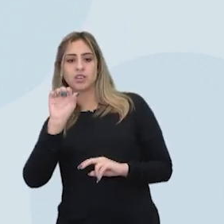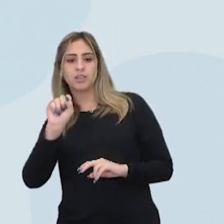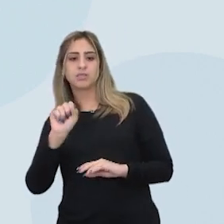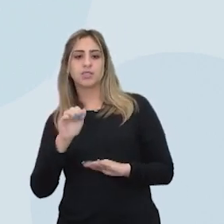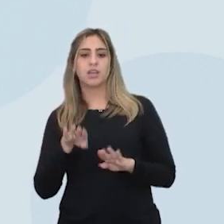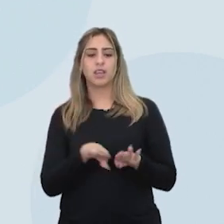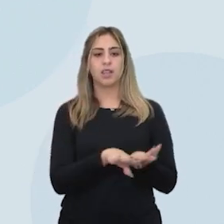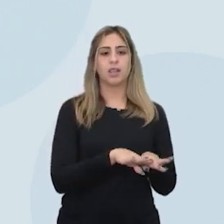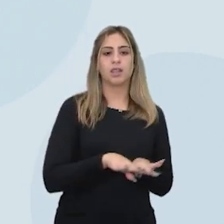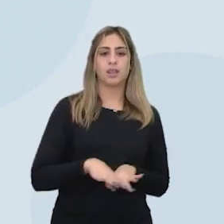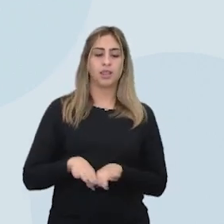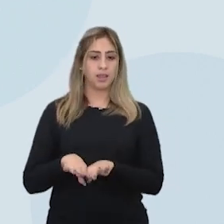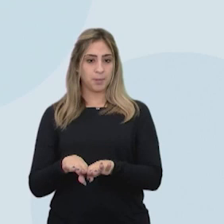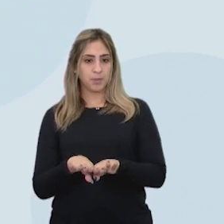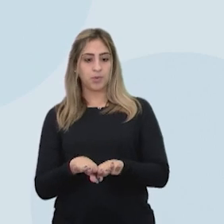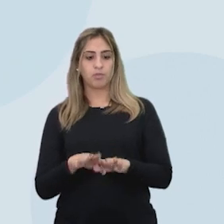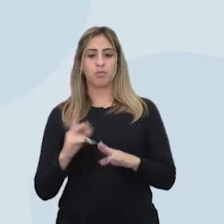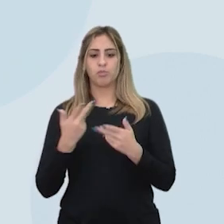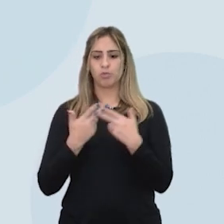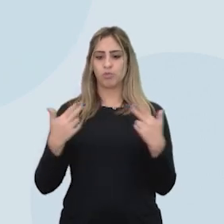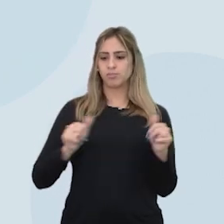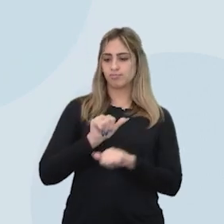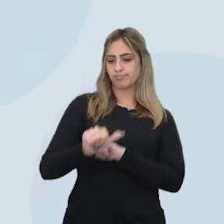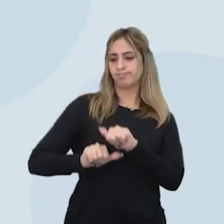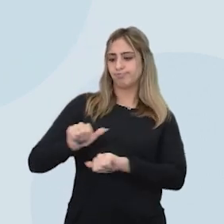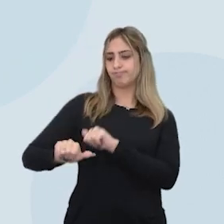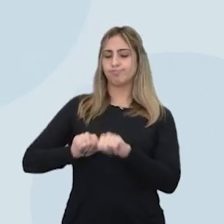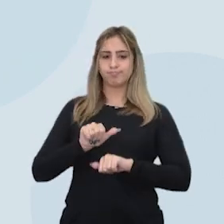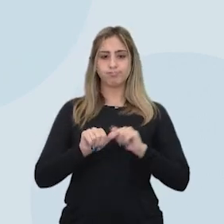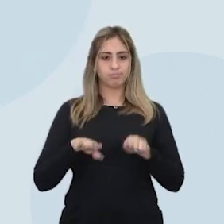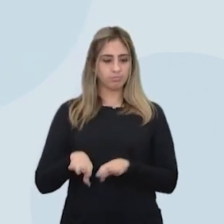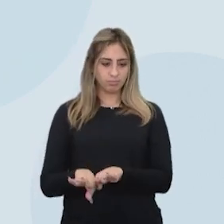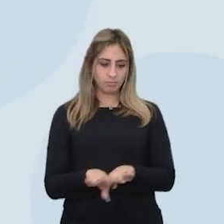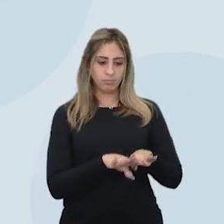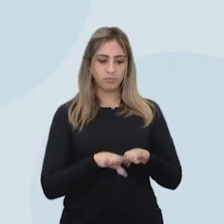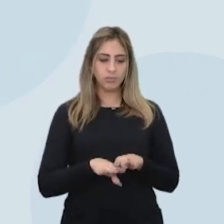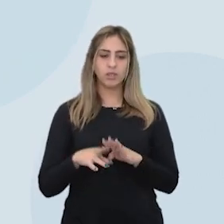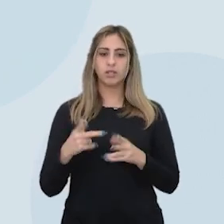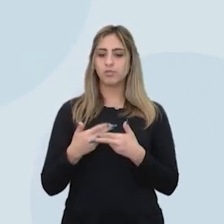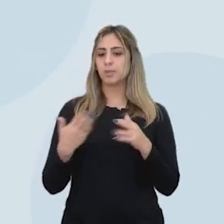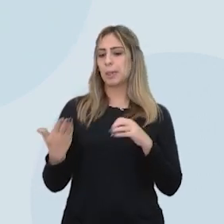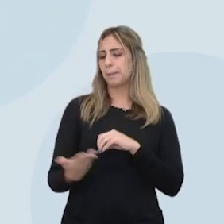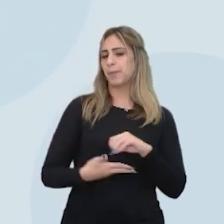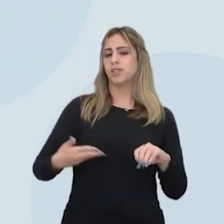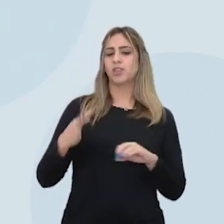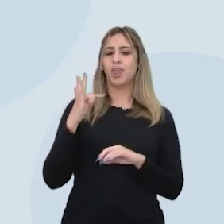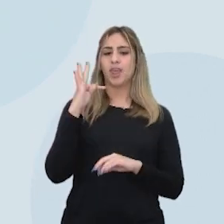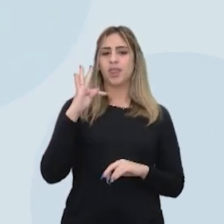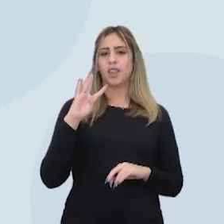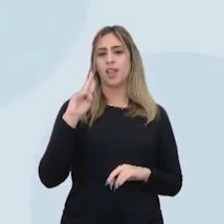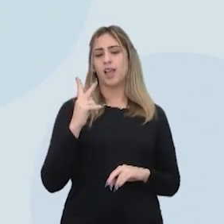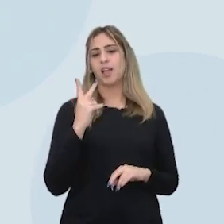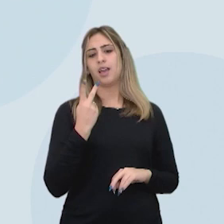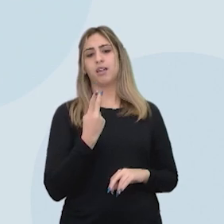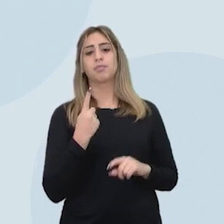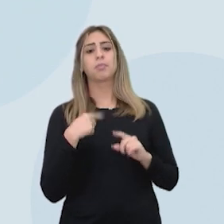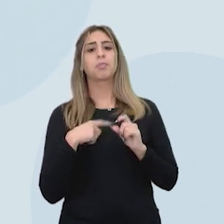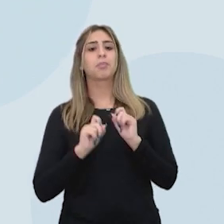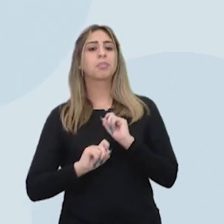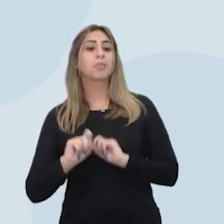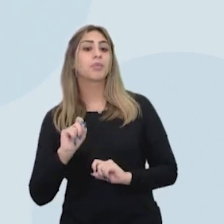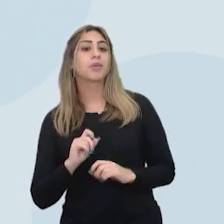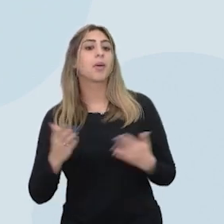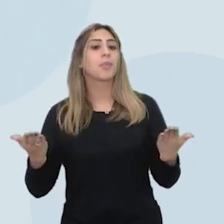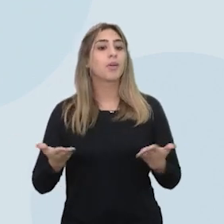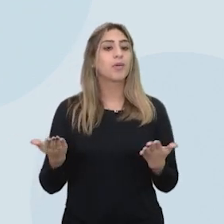equilíbrio, fatores que alteram o equilíbrio ácido-base e pH, para que, gente,